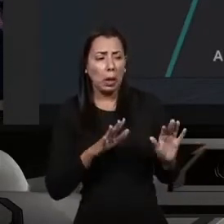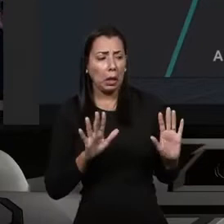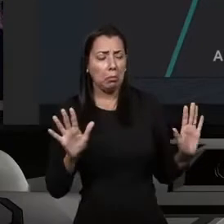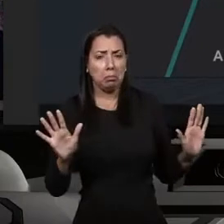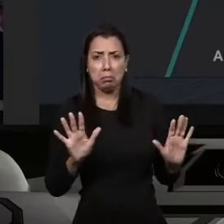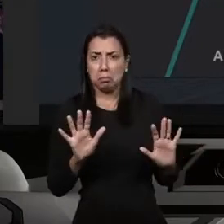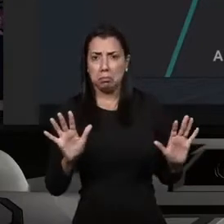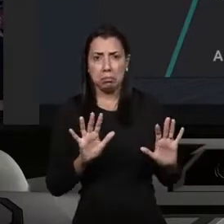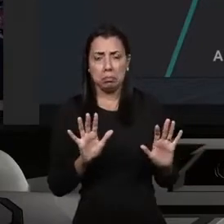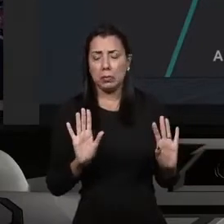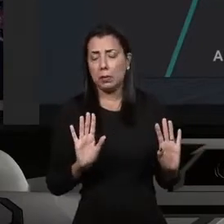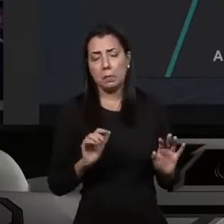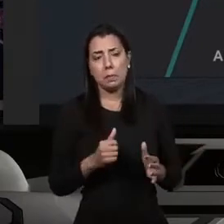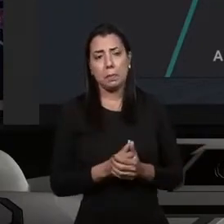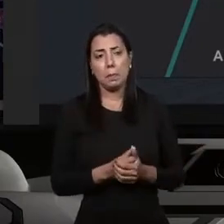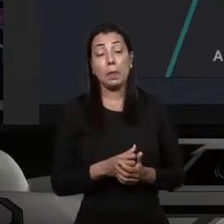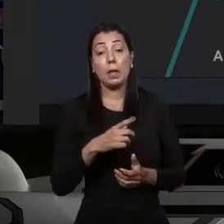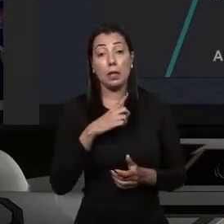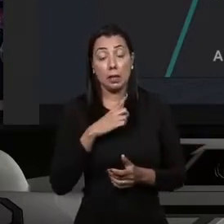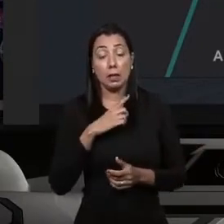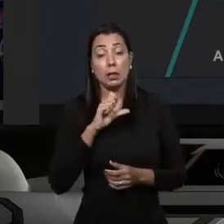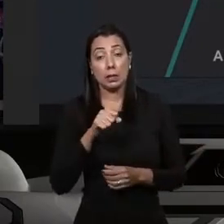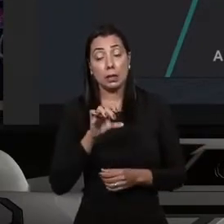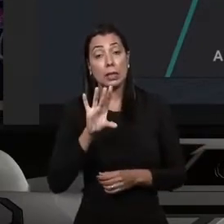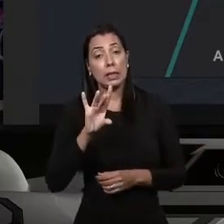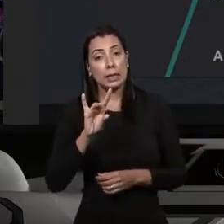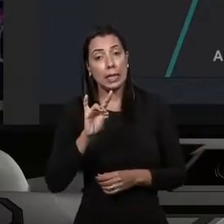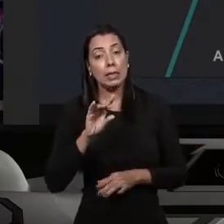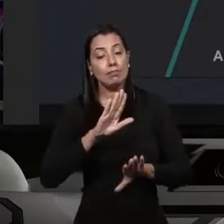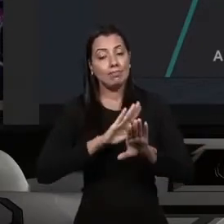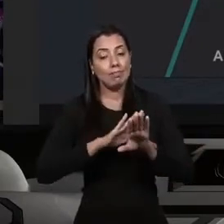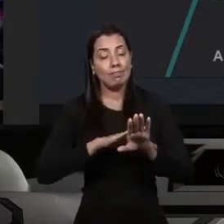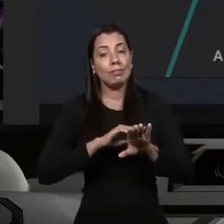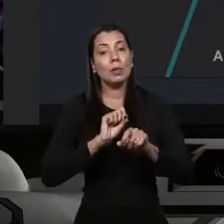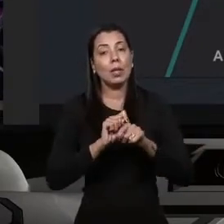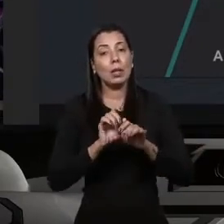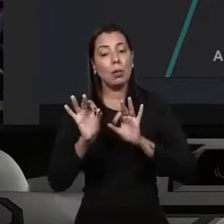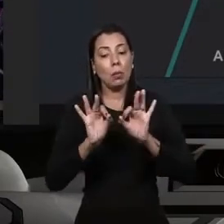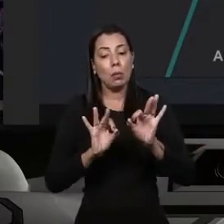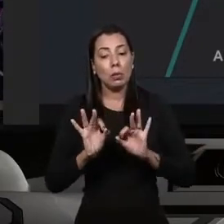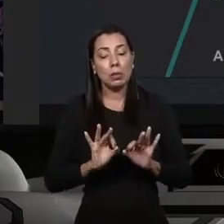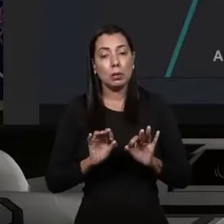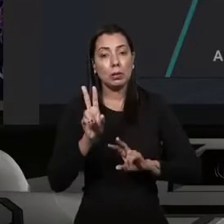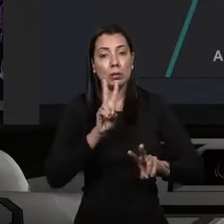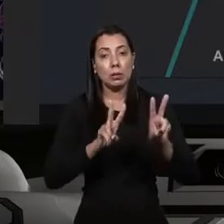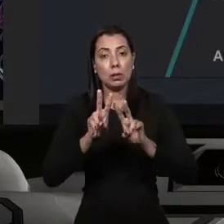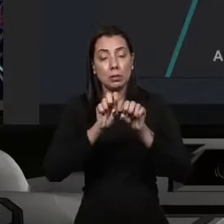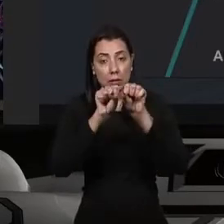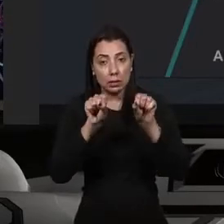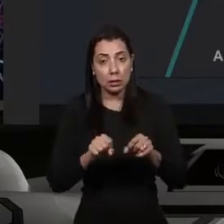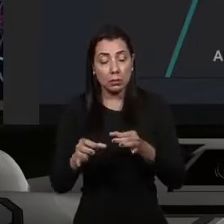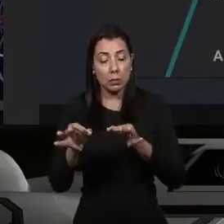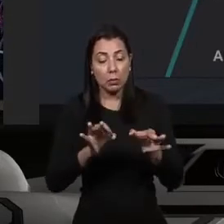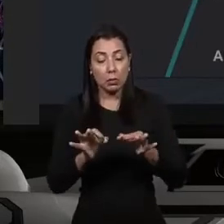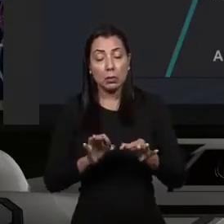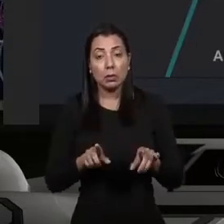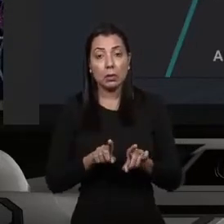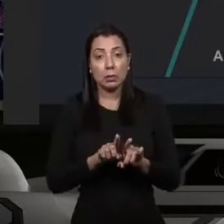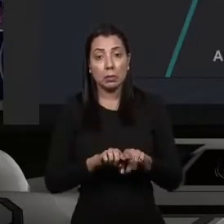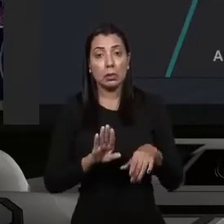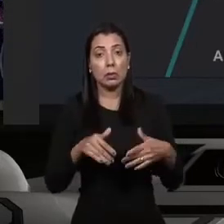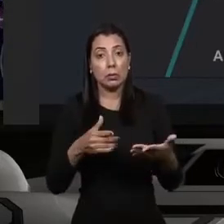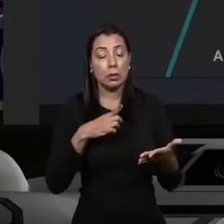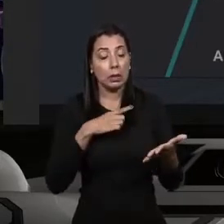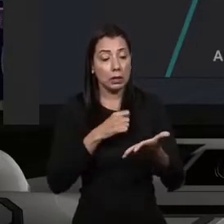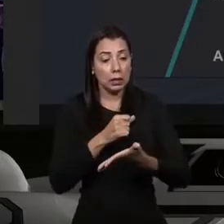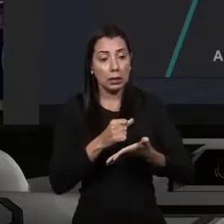de qualquer forma, né? Existe muita ciência por trás. Os pilares da nossa visão são sistêmica, organizacional, onde a gente tem a base